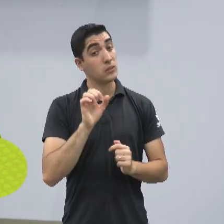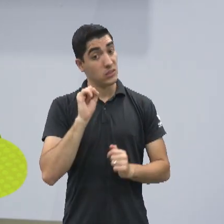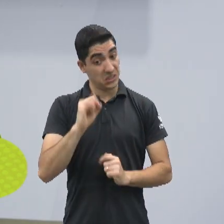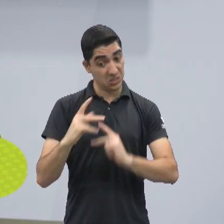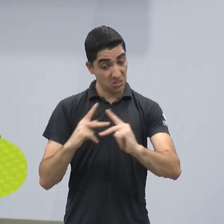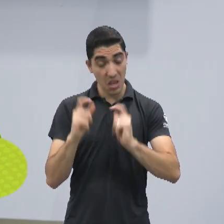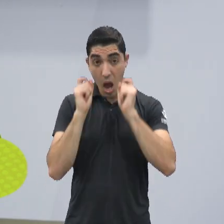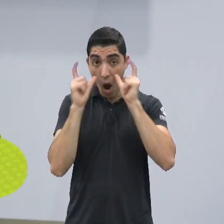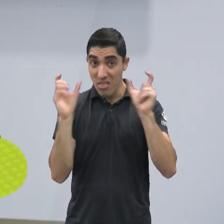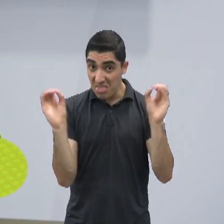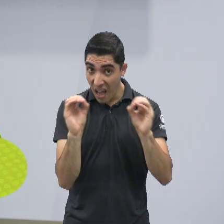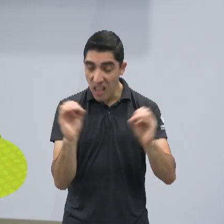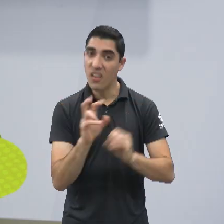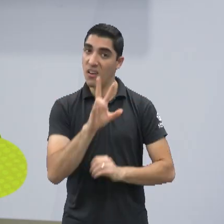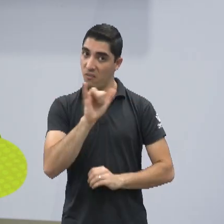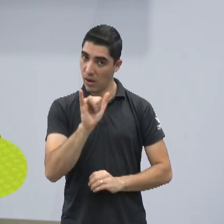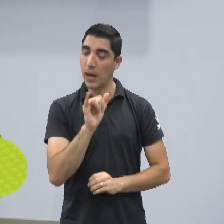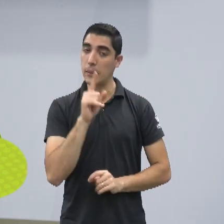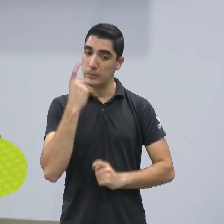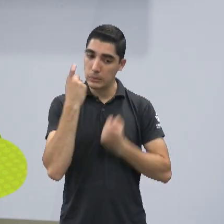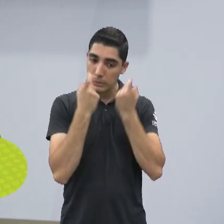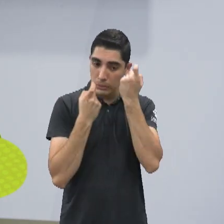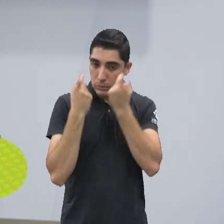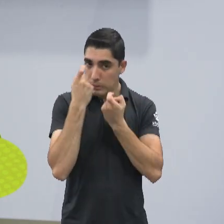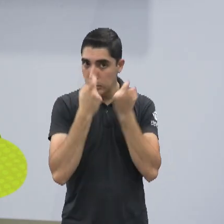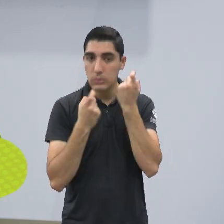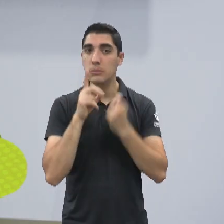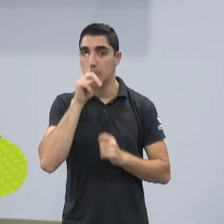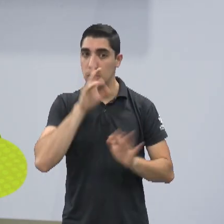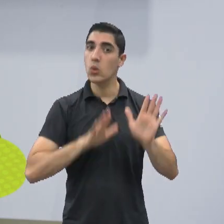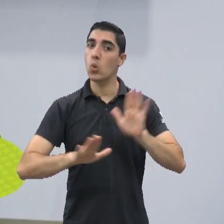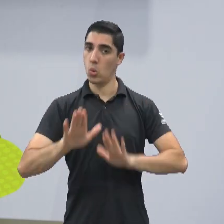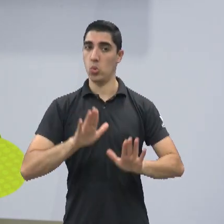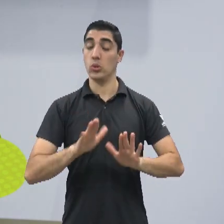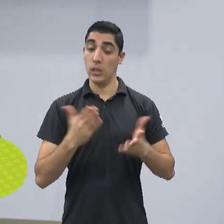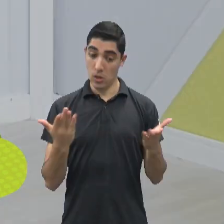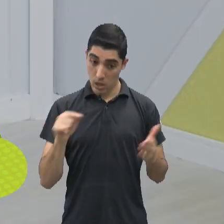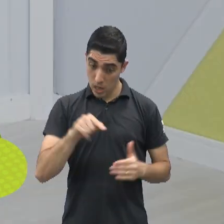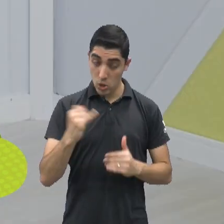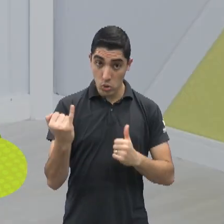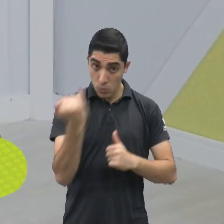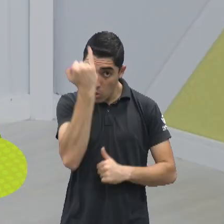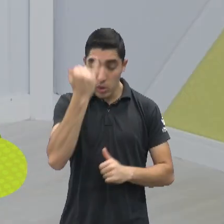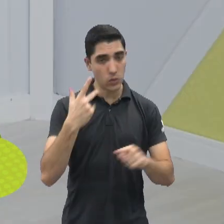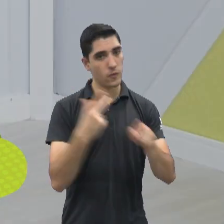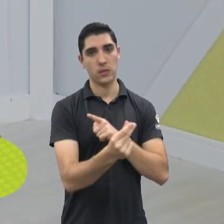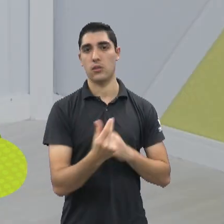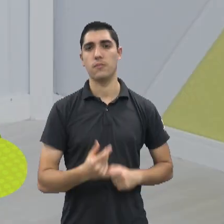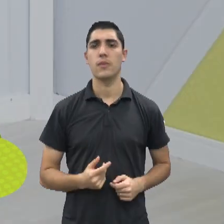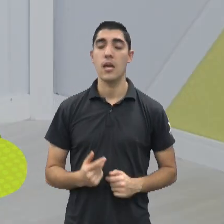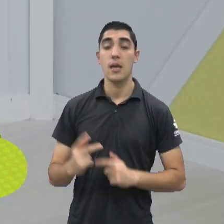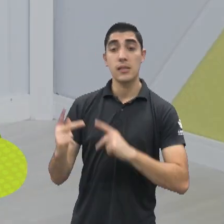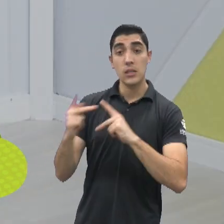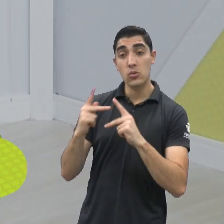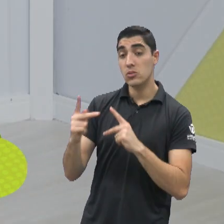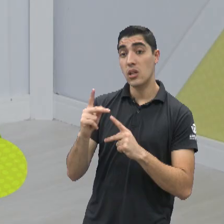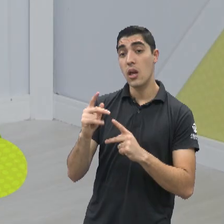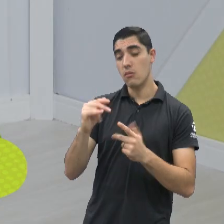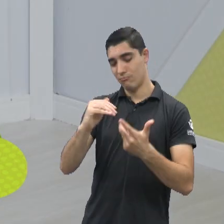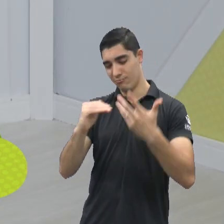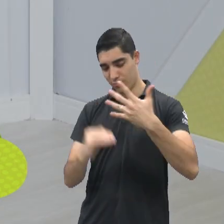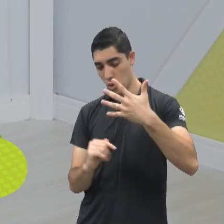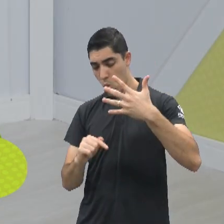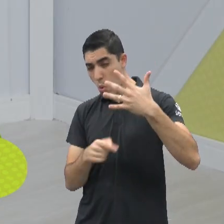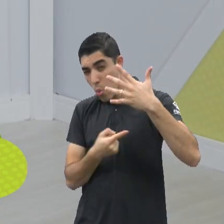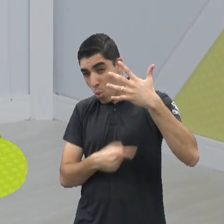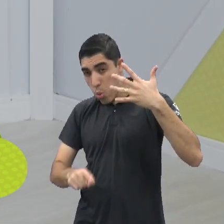São José não recuperar esses pontos que perdeu fora. Então esse jogo contra o São Paulo vai ser importantíssimo. E o São José só está à frente do Fortaleza, e ainda